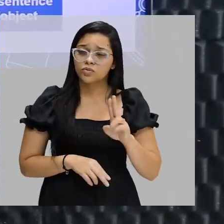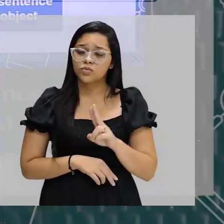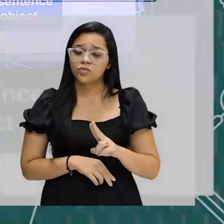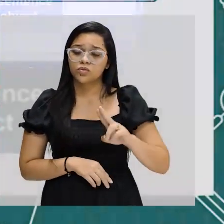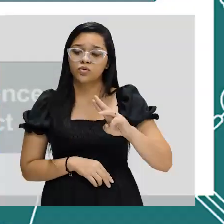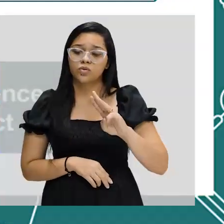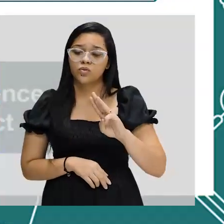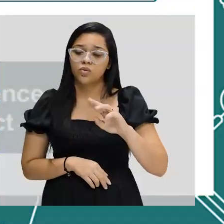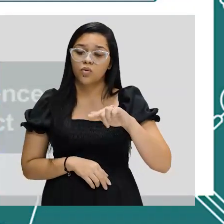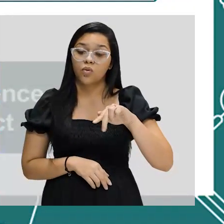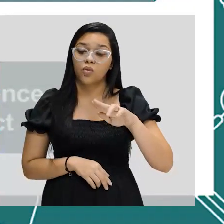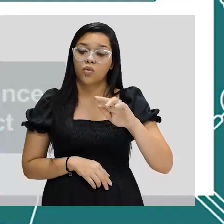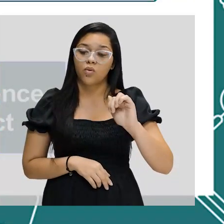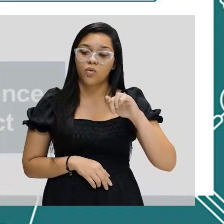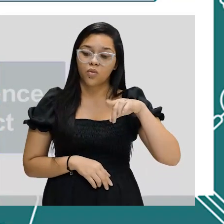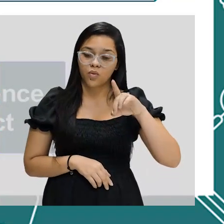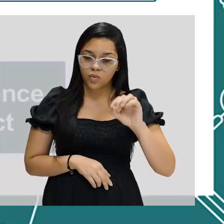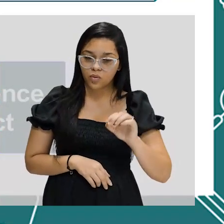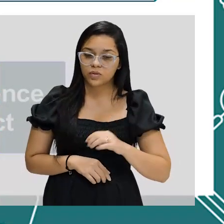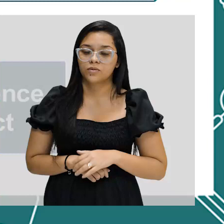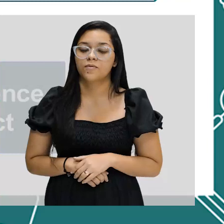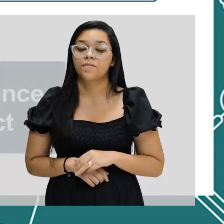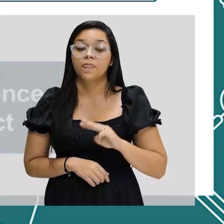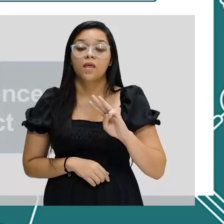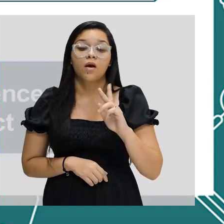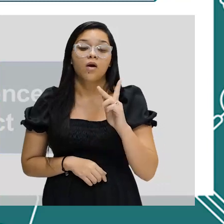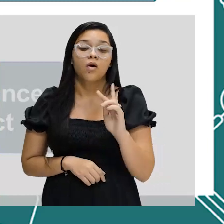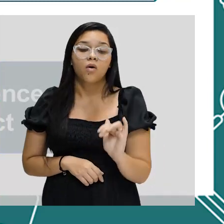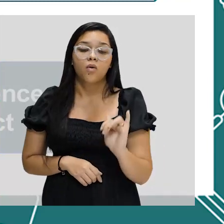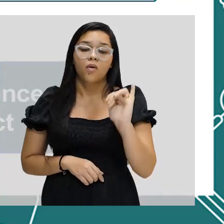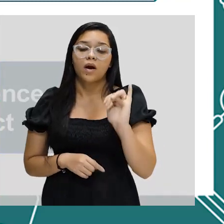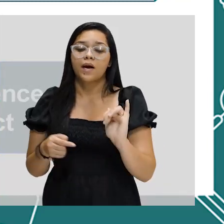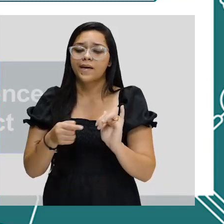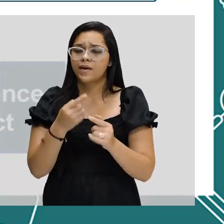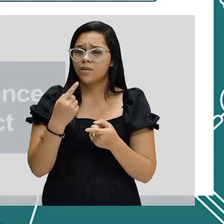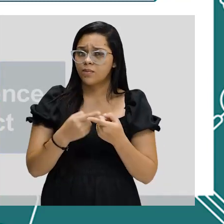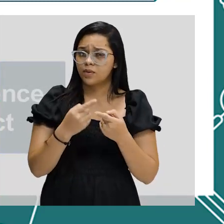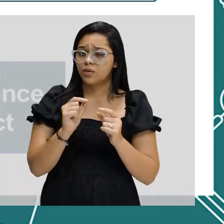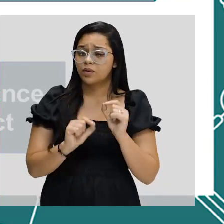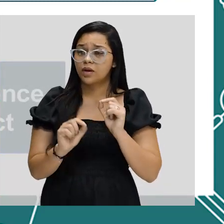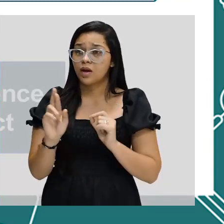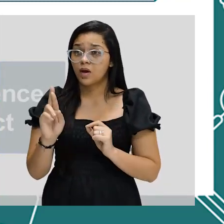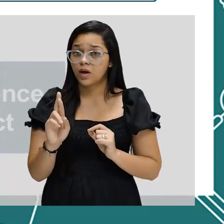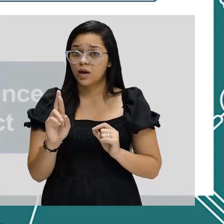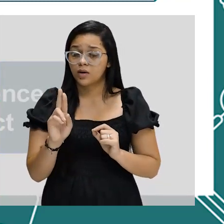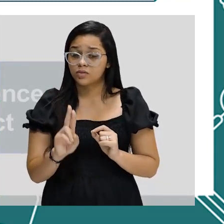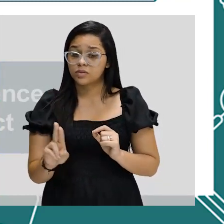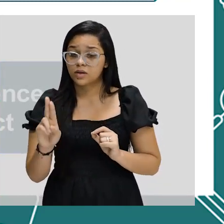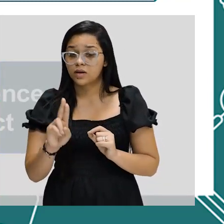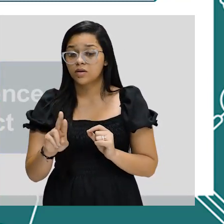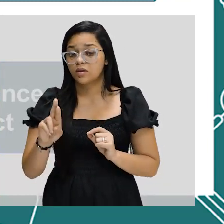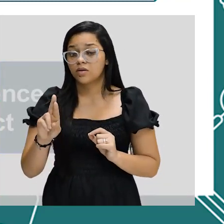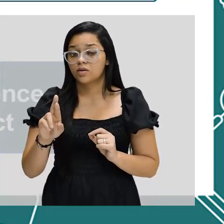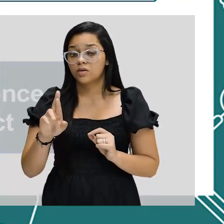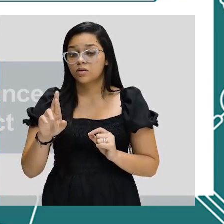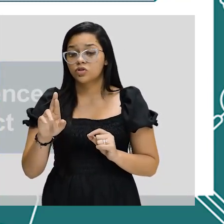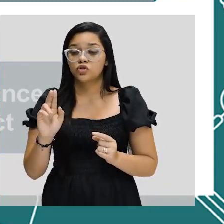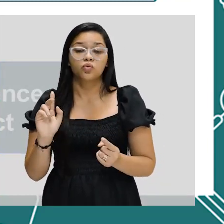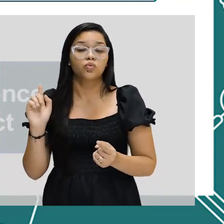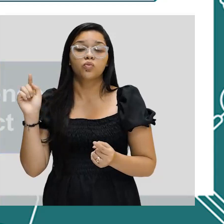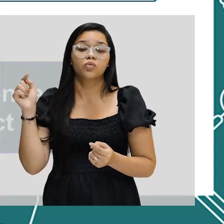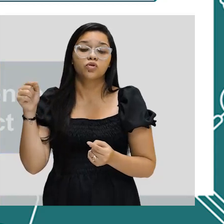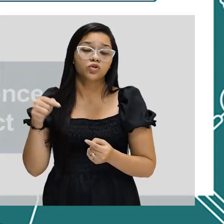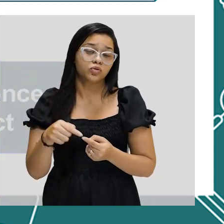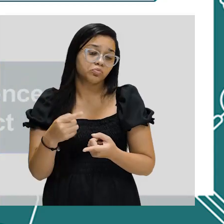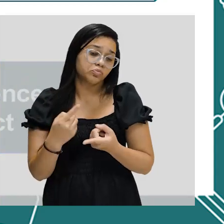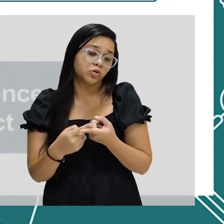o quando. Why, como eu mencionei para vocês, é o porquê, ele é utilizado para falar de razão ou motivo